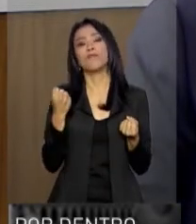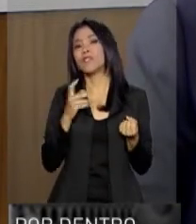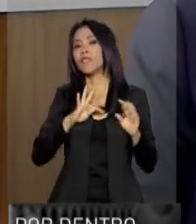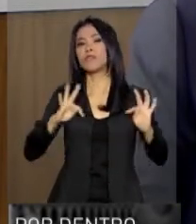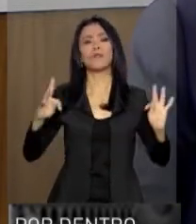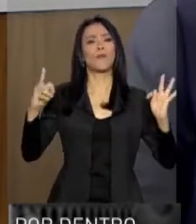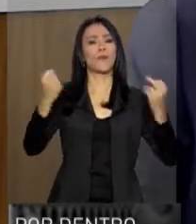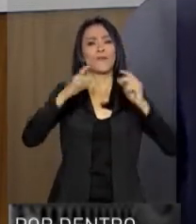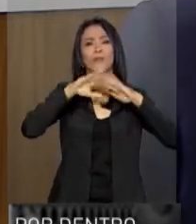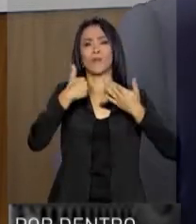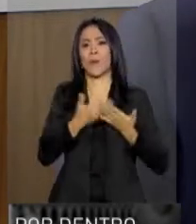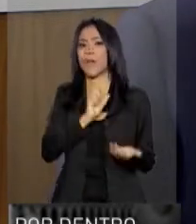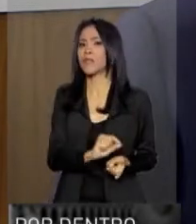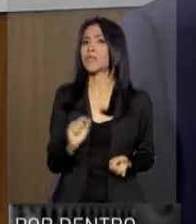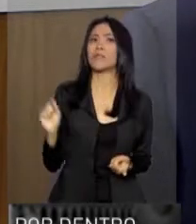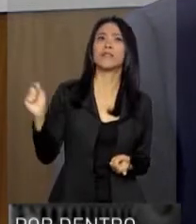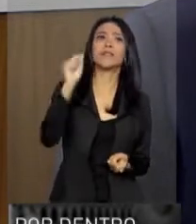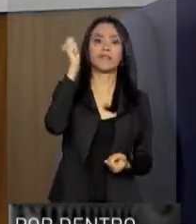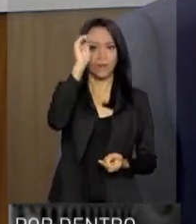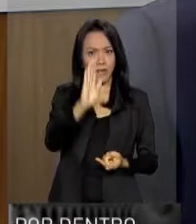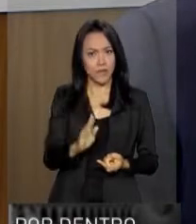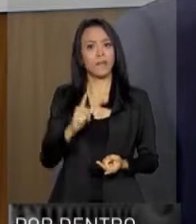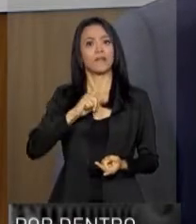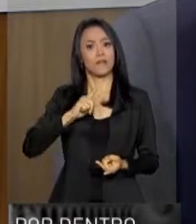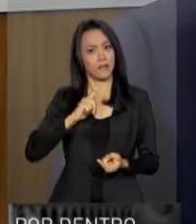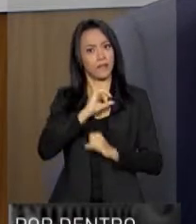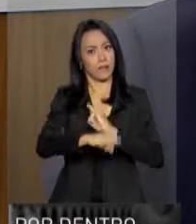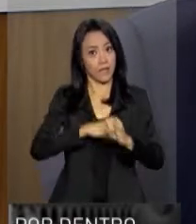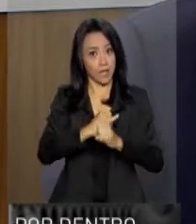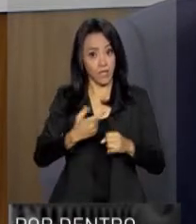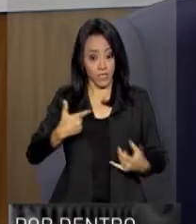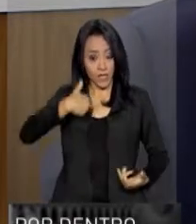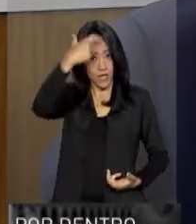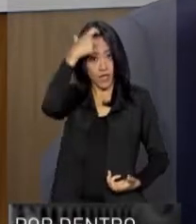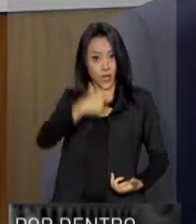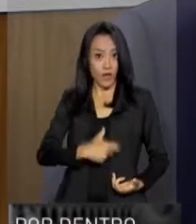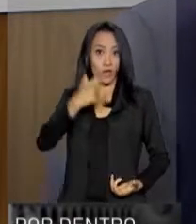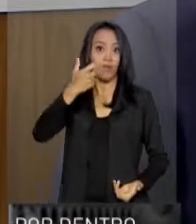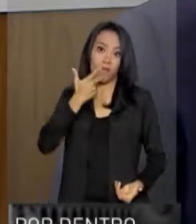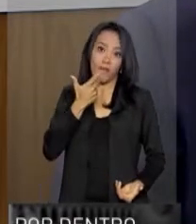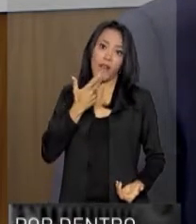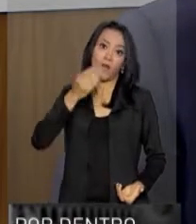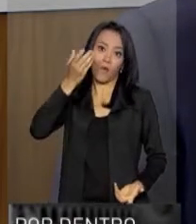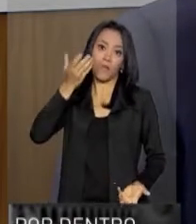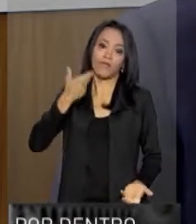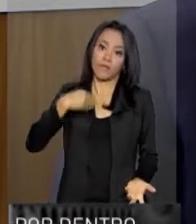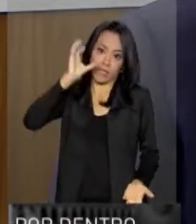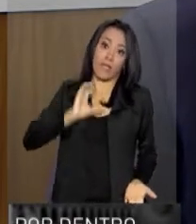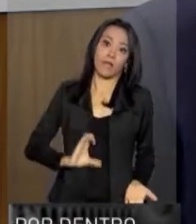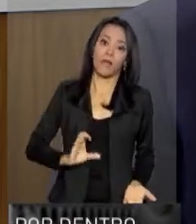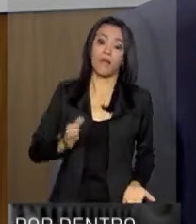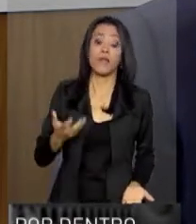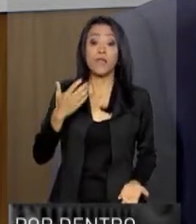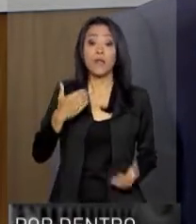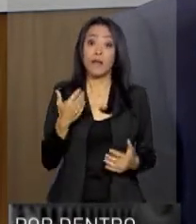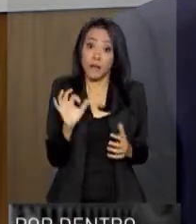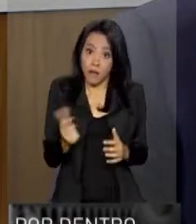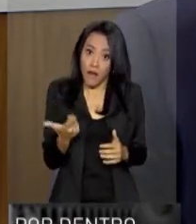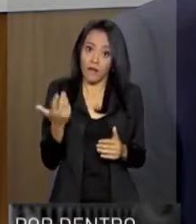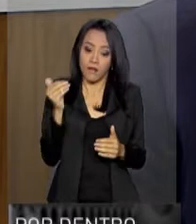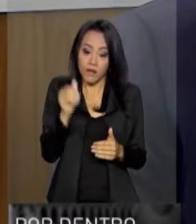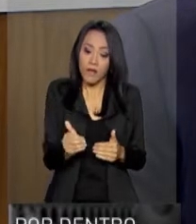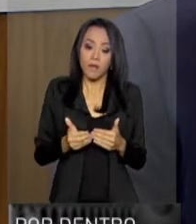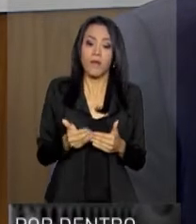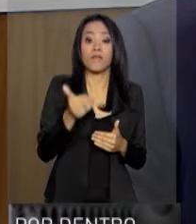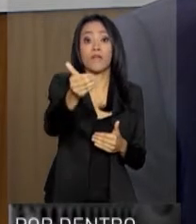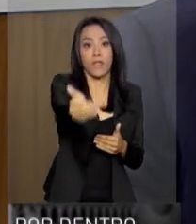brasileiras eu vou falar agora leandro campos sumiço educação é evidente que daqui pra frente todos nós entendemos